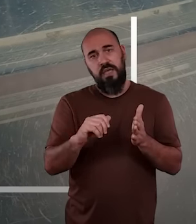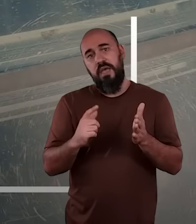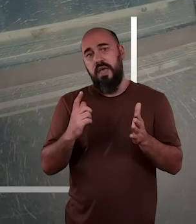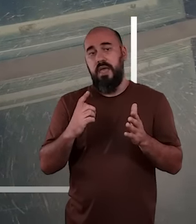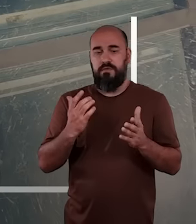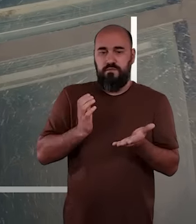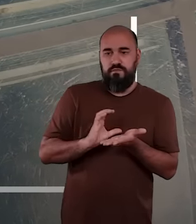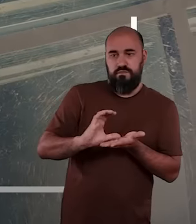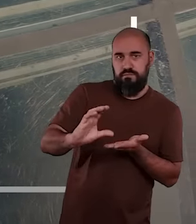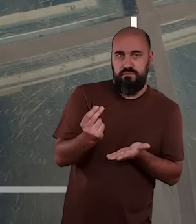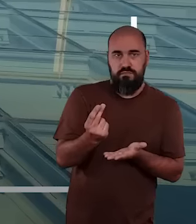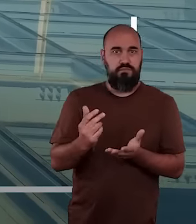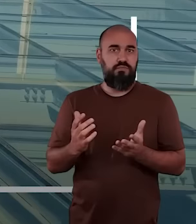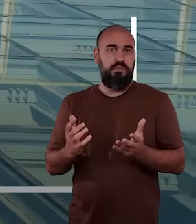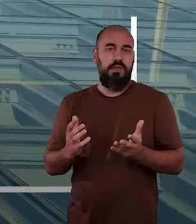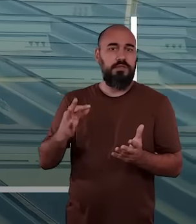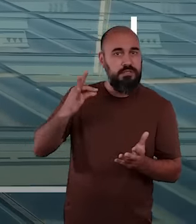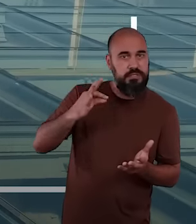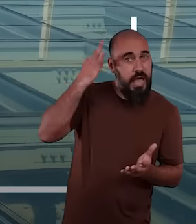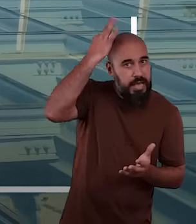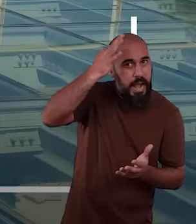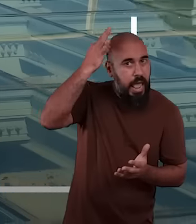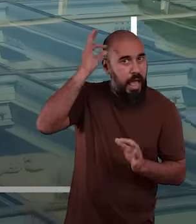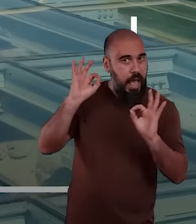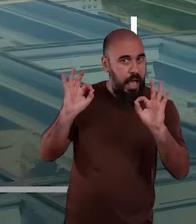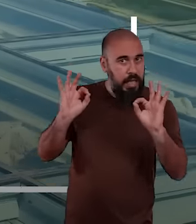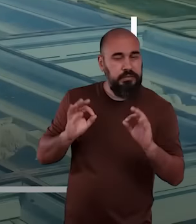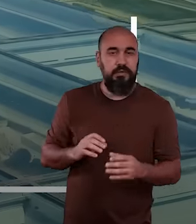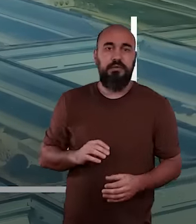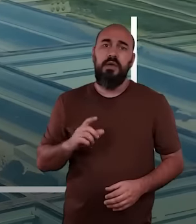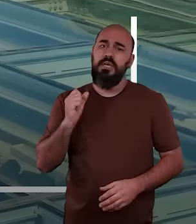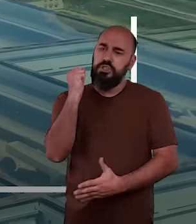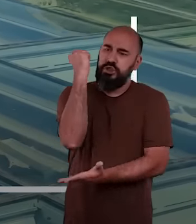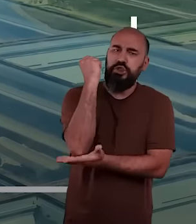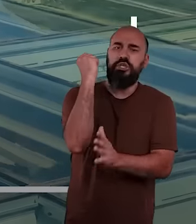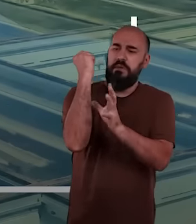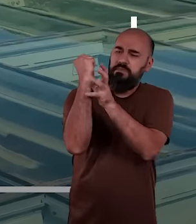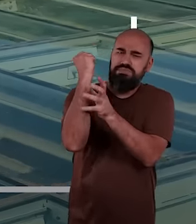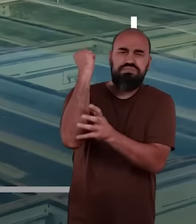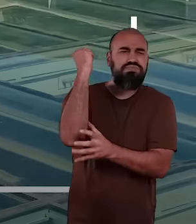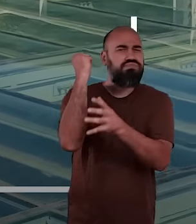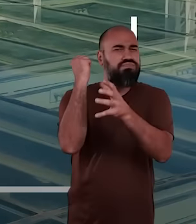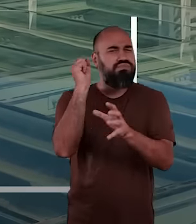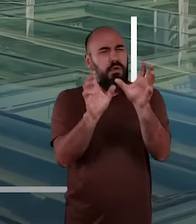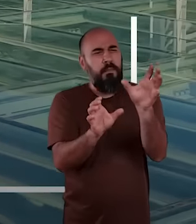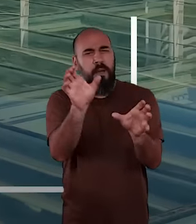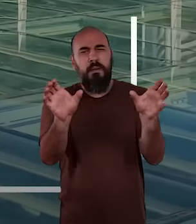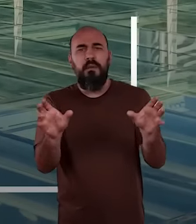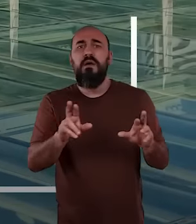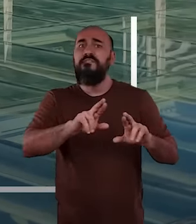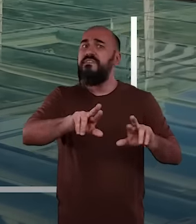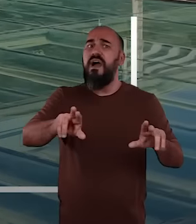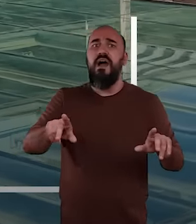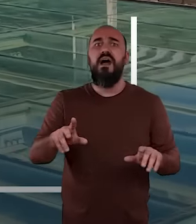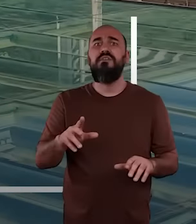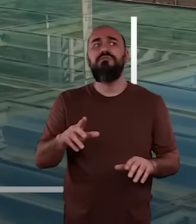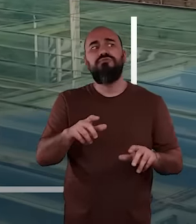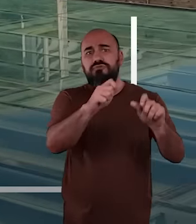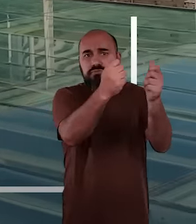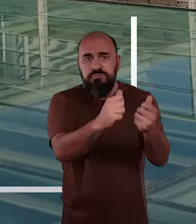dele, a Fortuna e Sacra. E essas pessoas que tinham essas colunas, nós temos isso em vários templos pagãos e